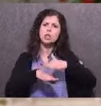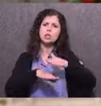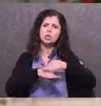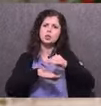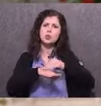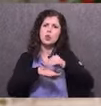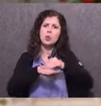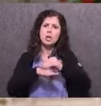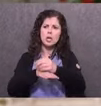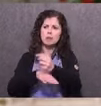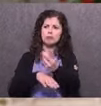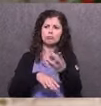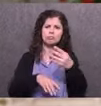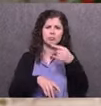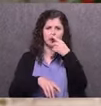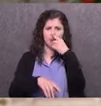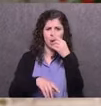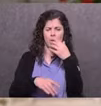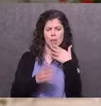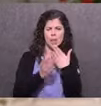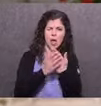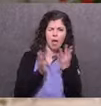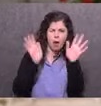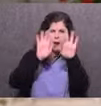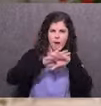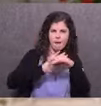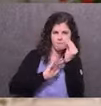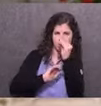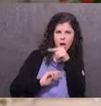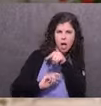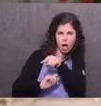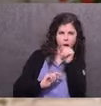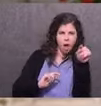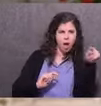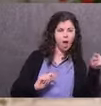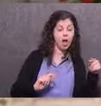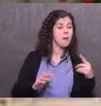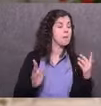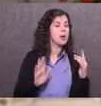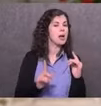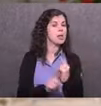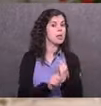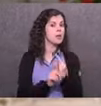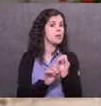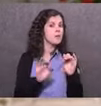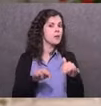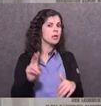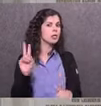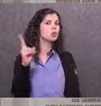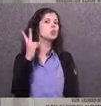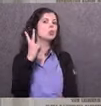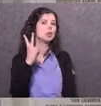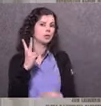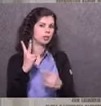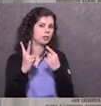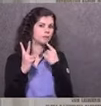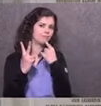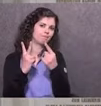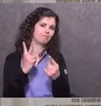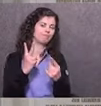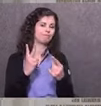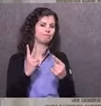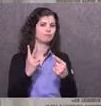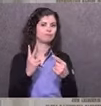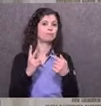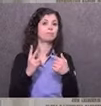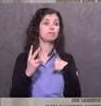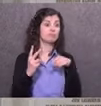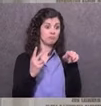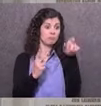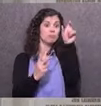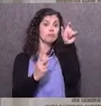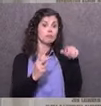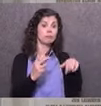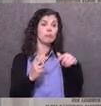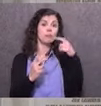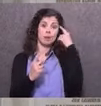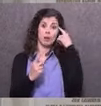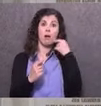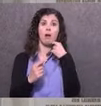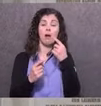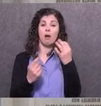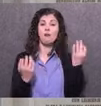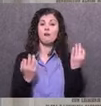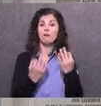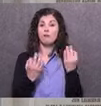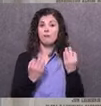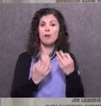falsas. Por fim, apresentaram-se duas que disseram: Este homem afirmou: